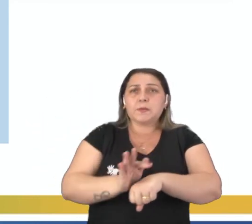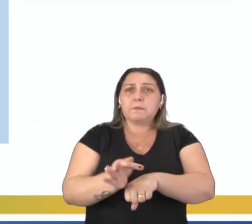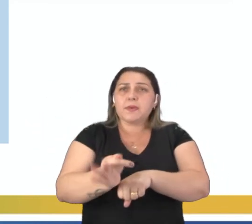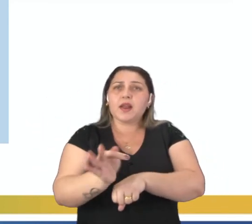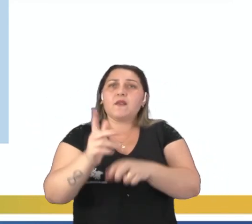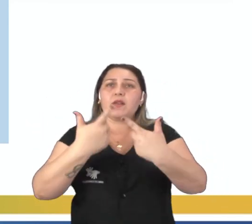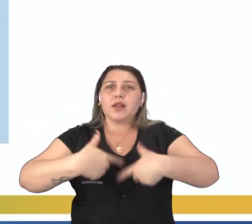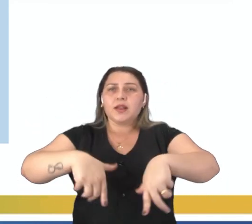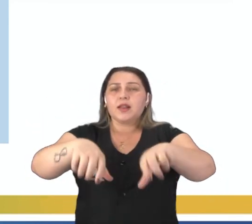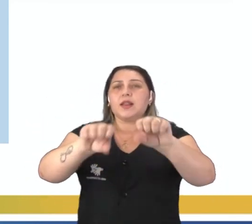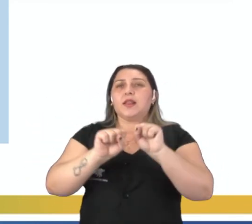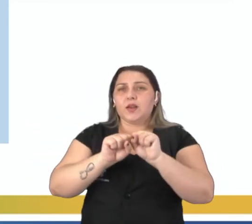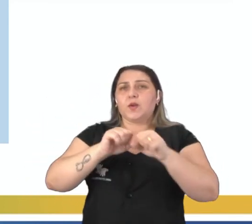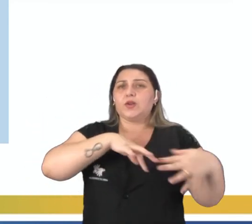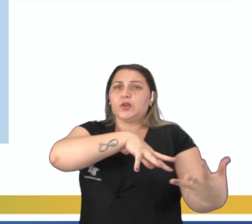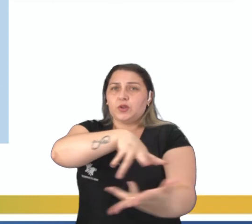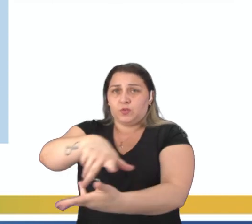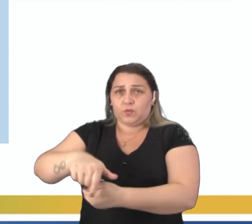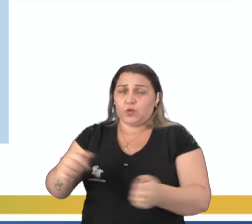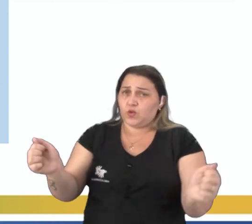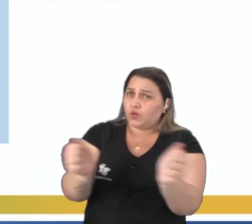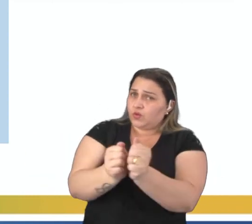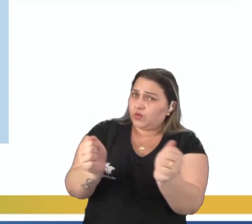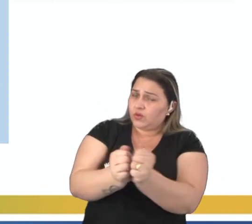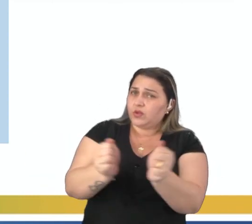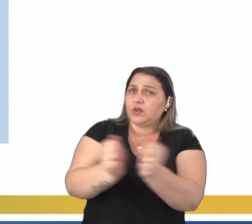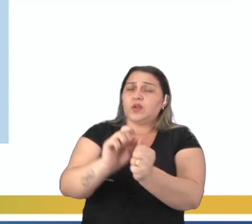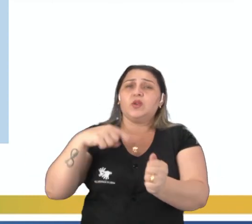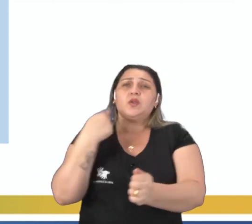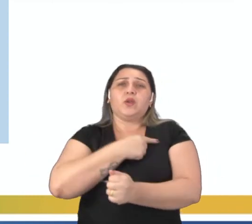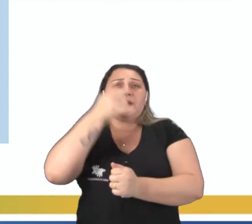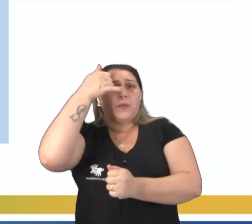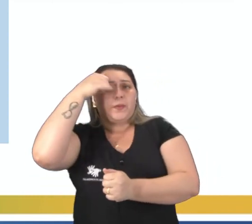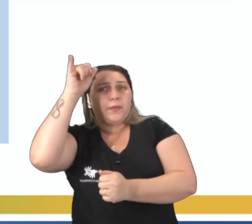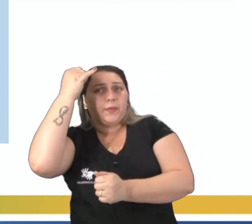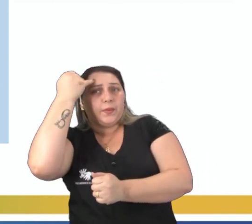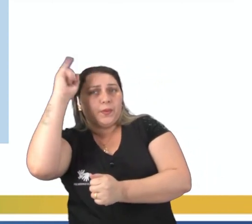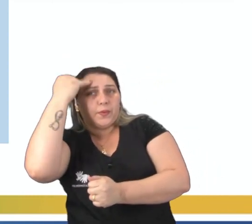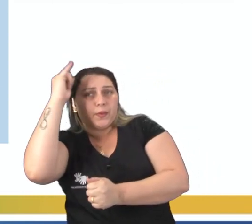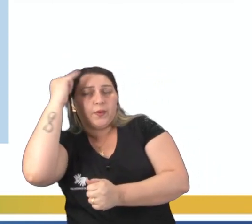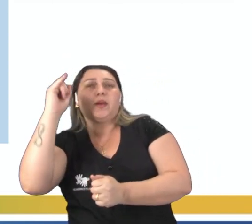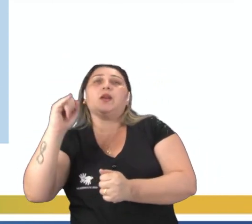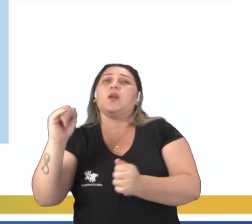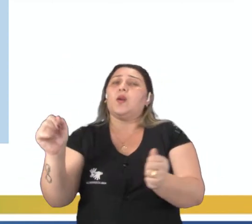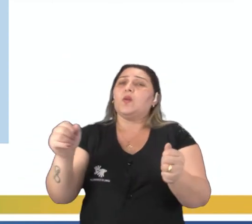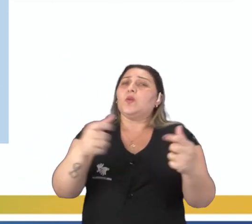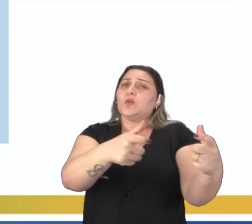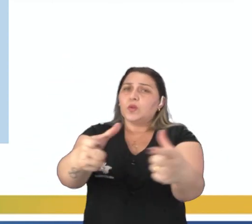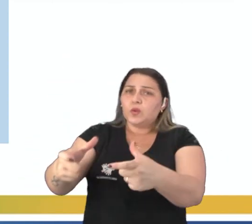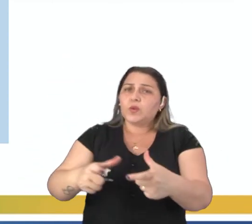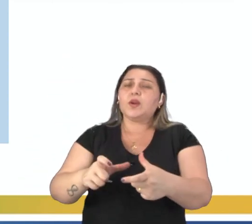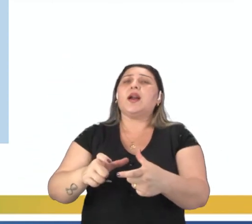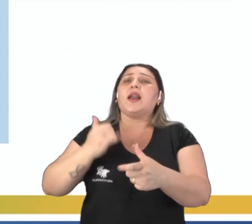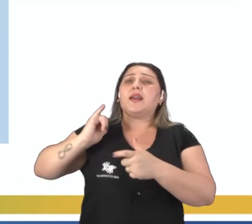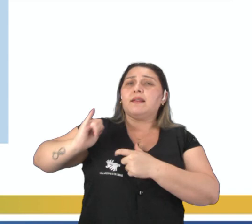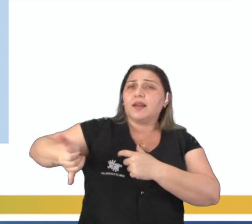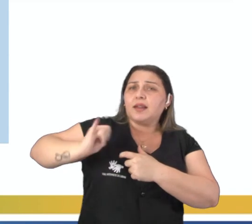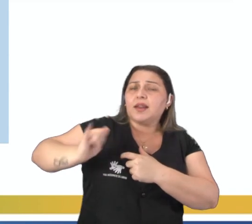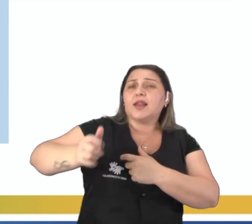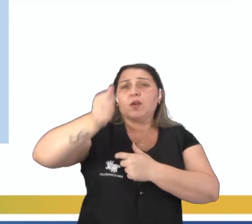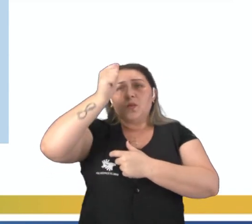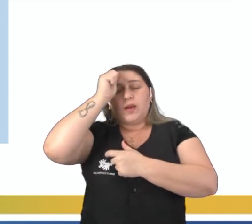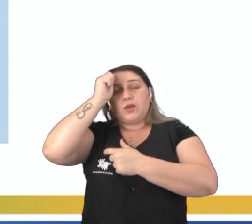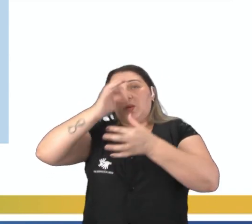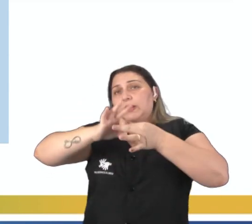prévios, linguísticos e de mundo, juntamente com a nossa criatividade e preenchemos os lugares da narrativa que o